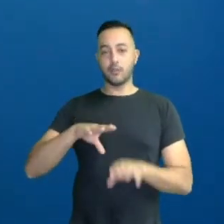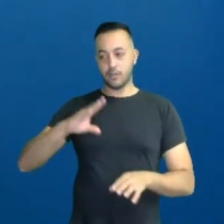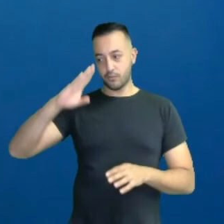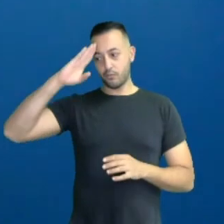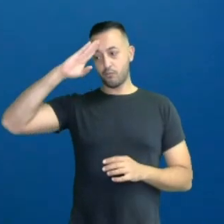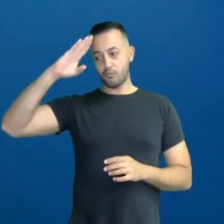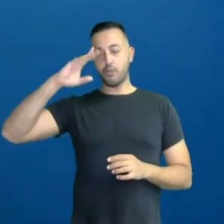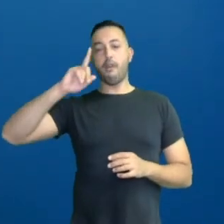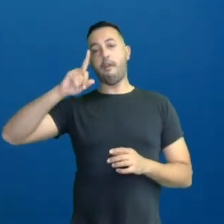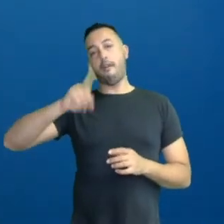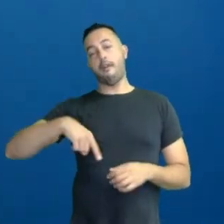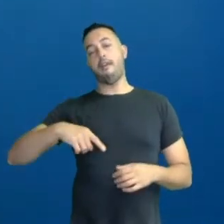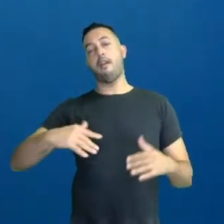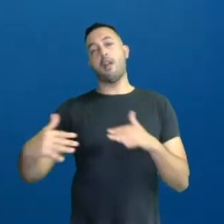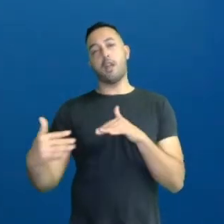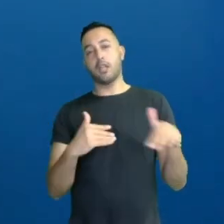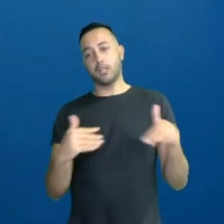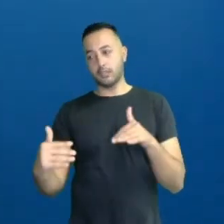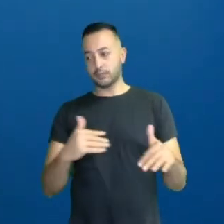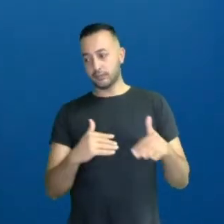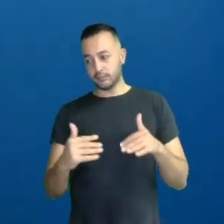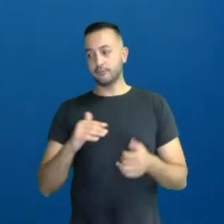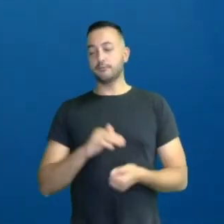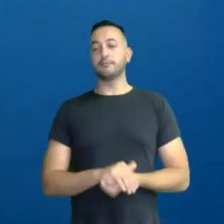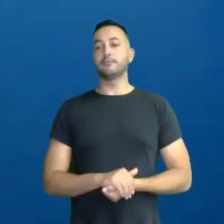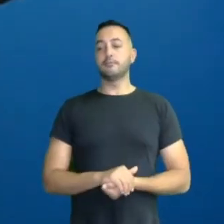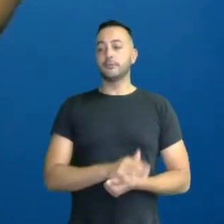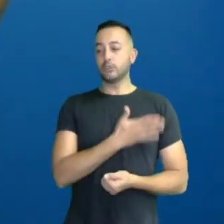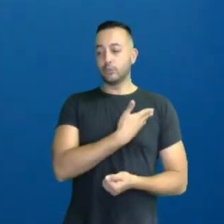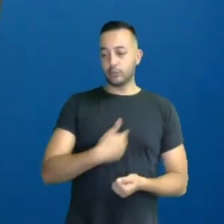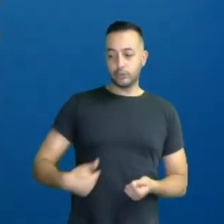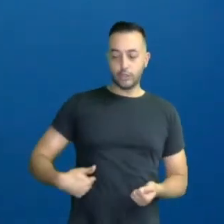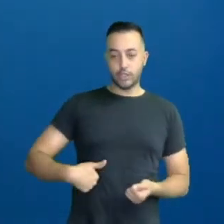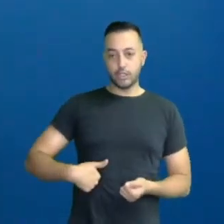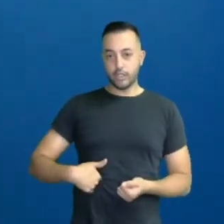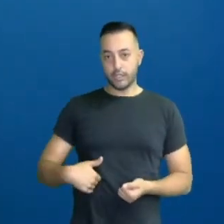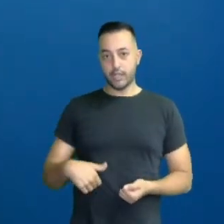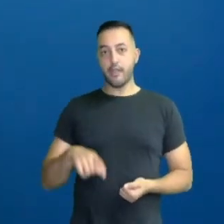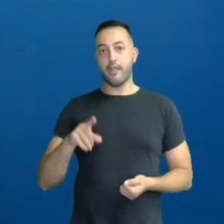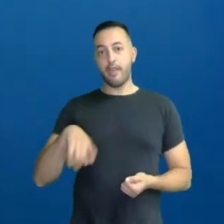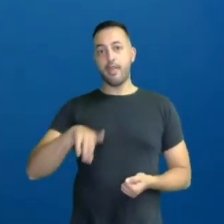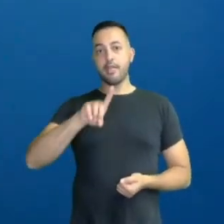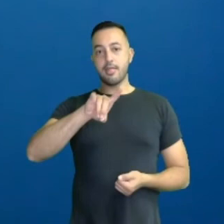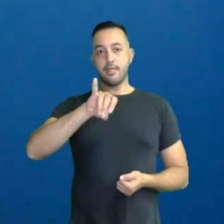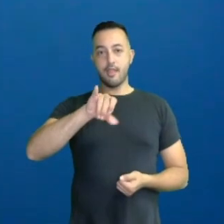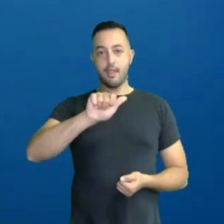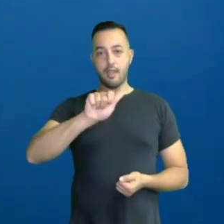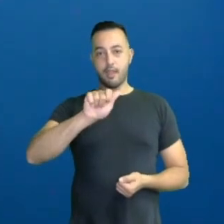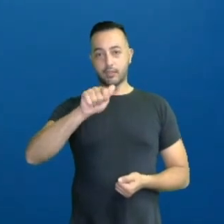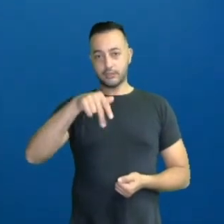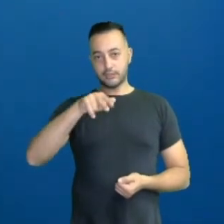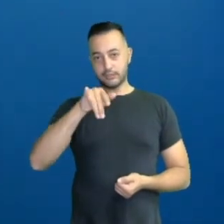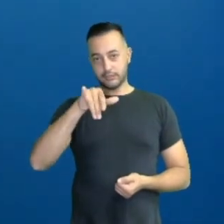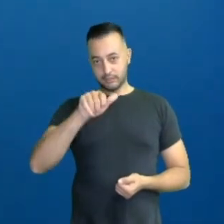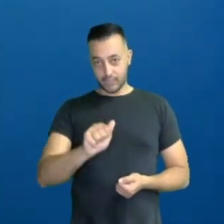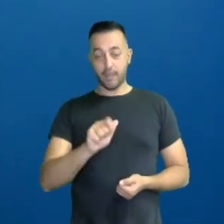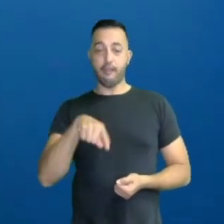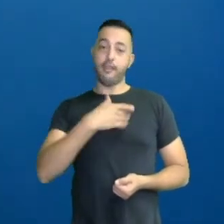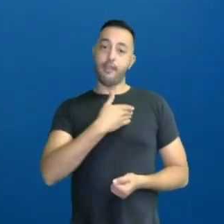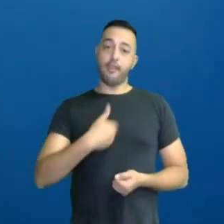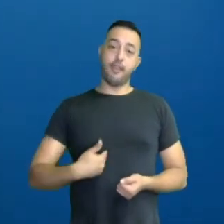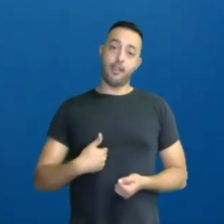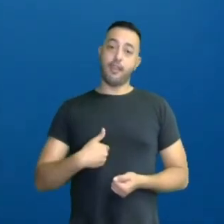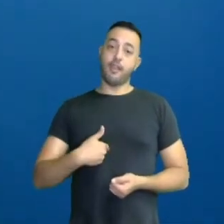Eles eram guerreiros. O governo ele era uma diarquia, ou seja, tinha 2 reis. Tinha